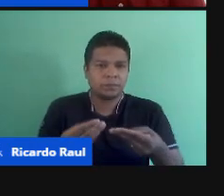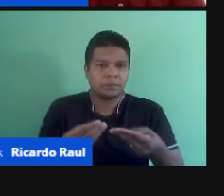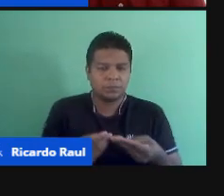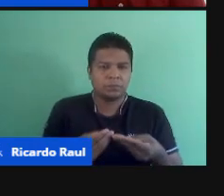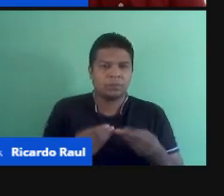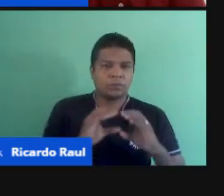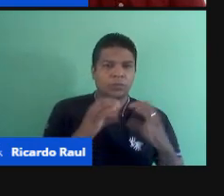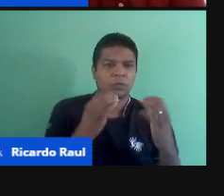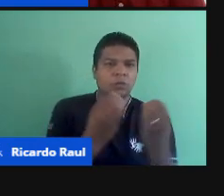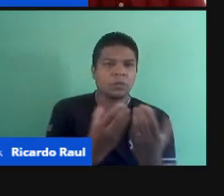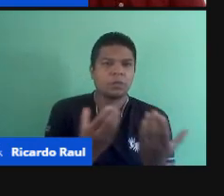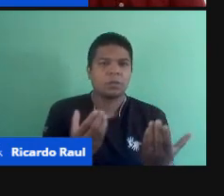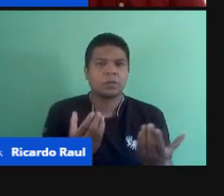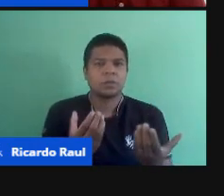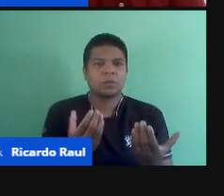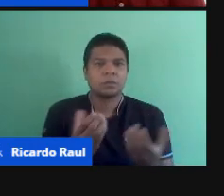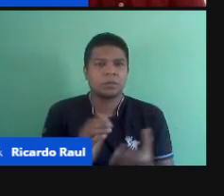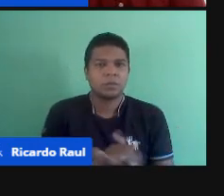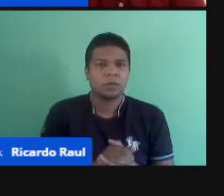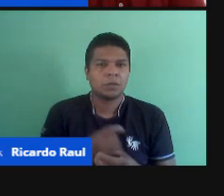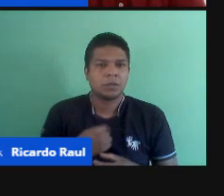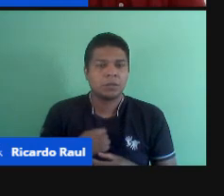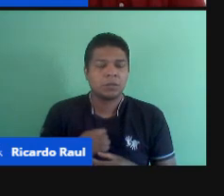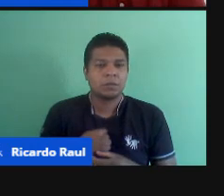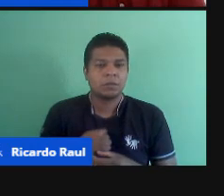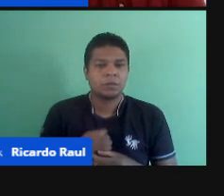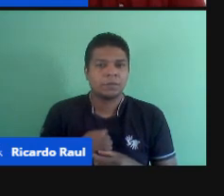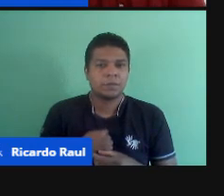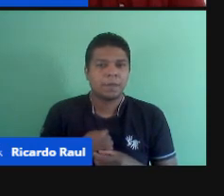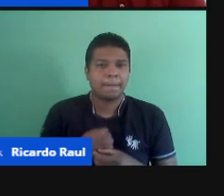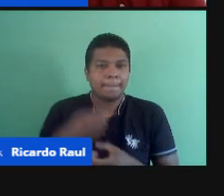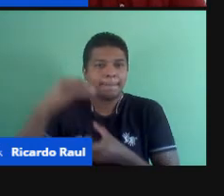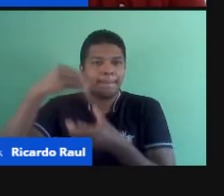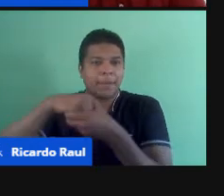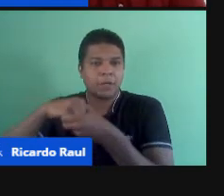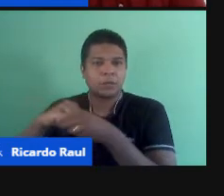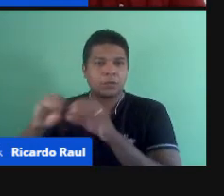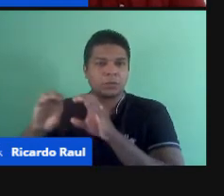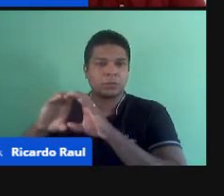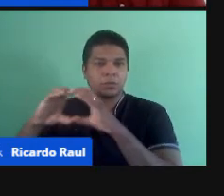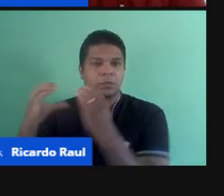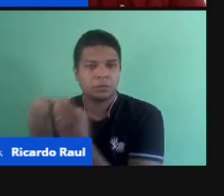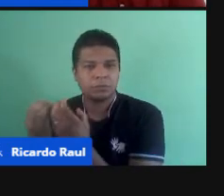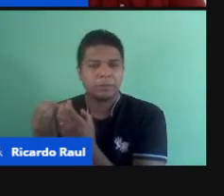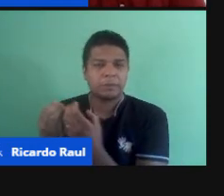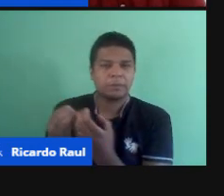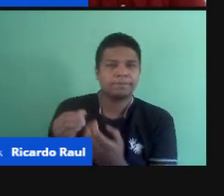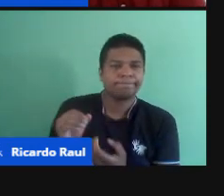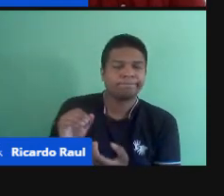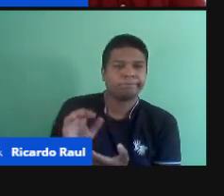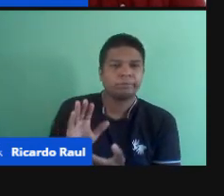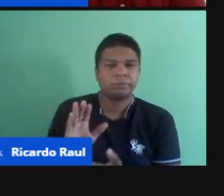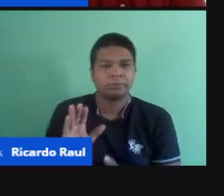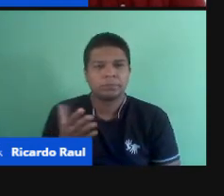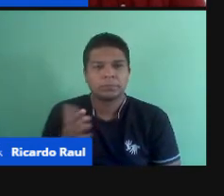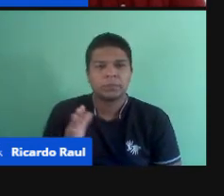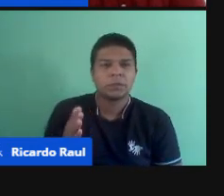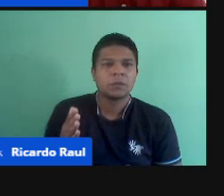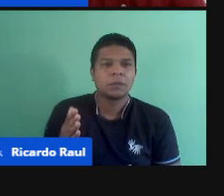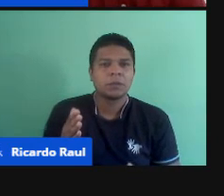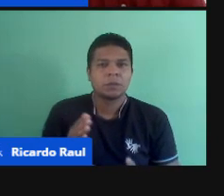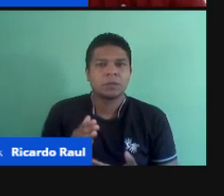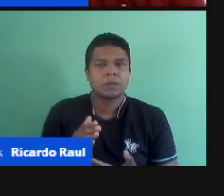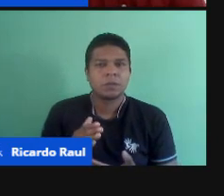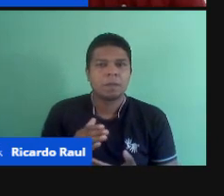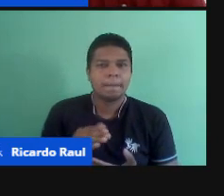Lá condicionava que eu era pertencente ao clube. Então, mais ou menos, era o que o Pelé